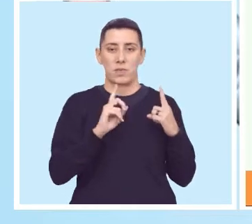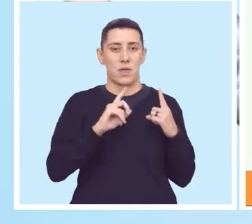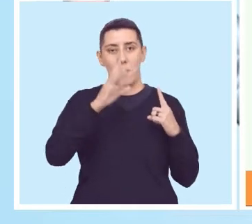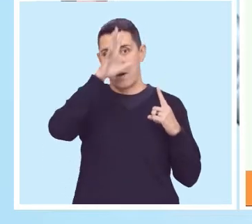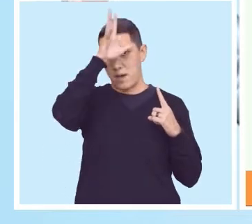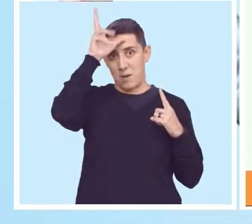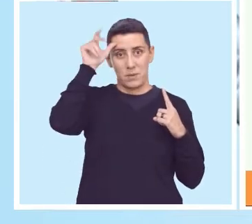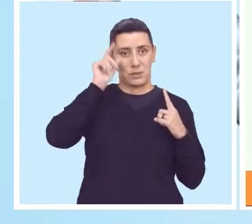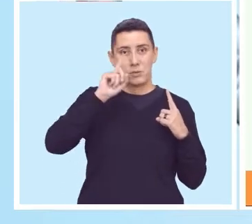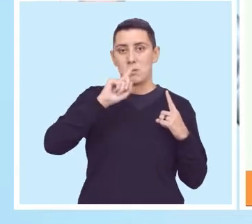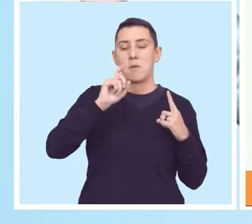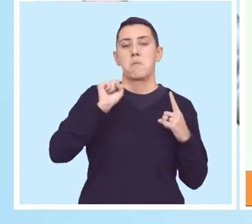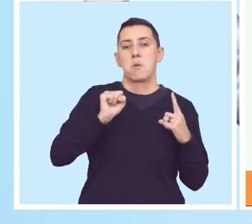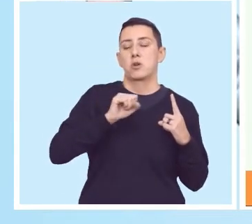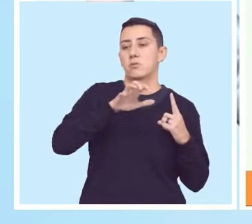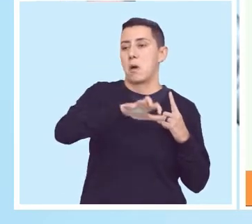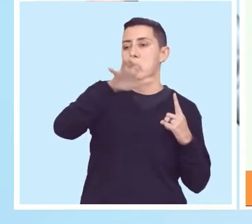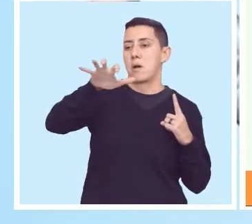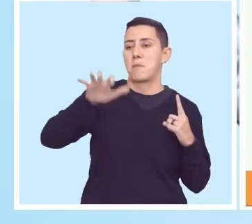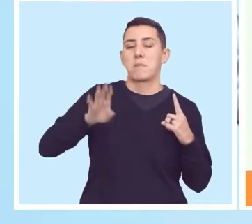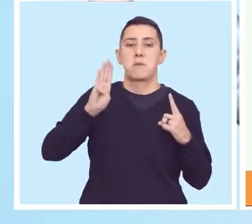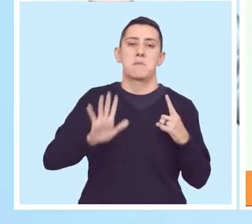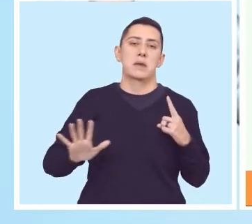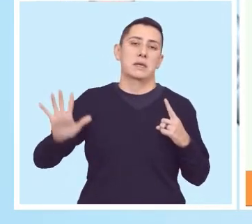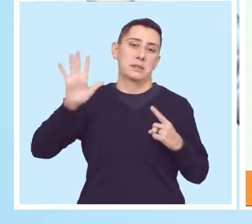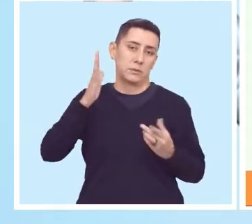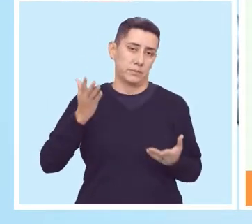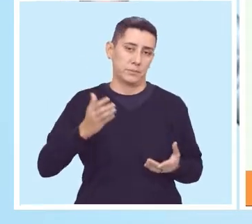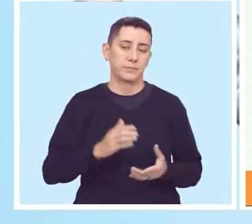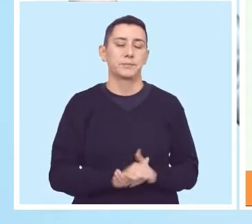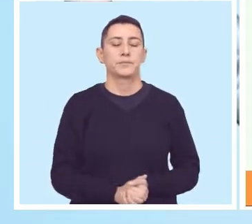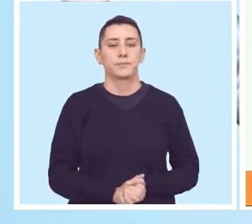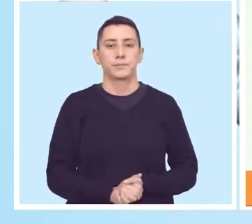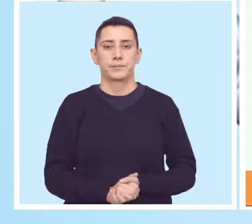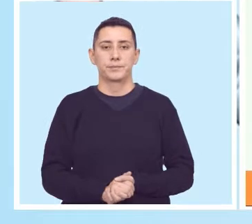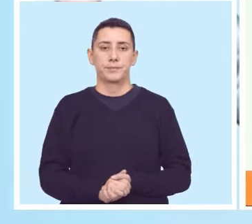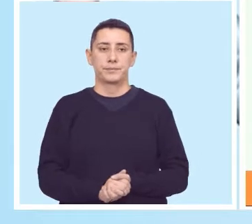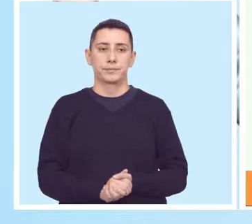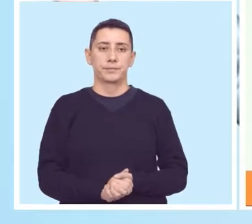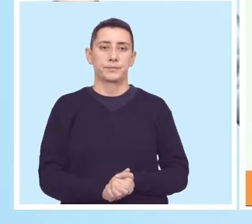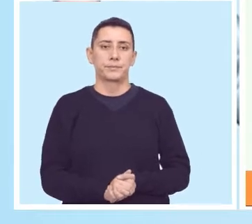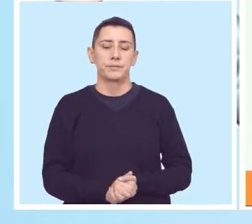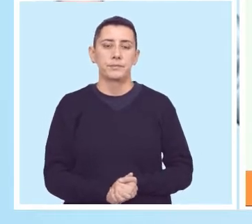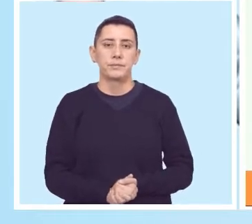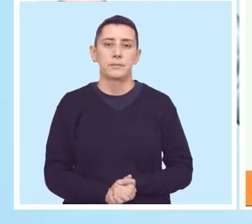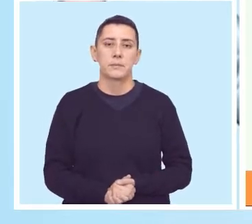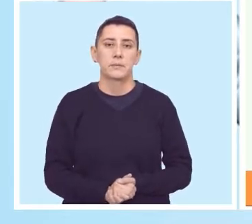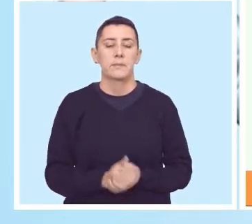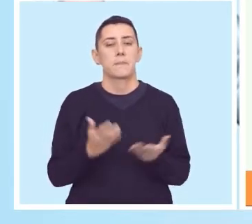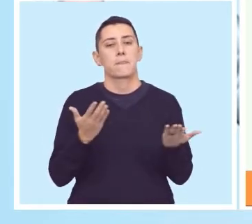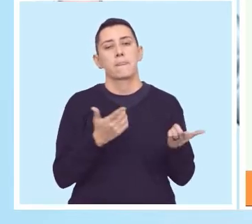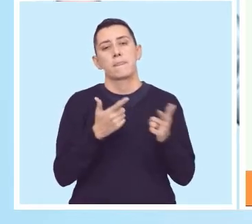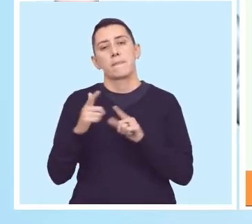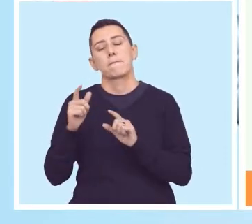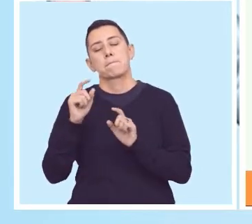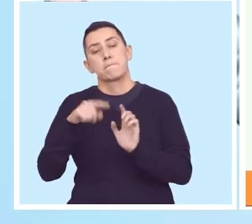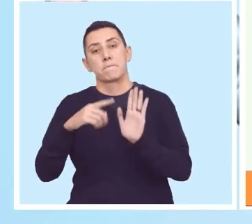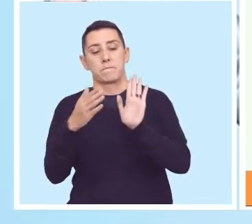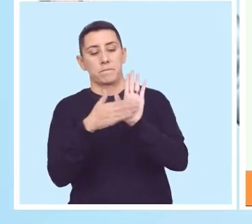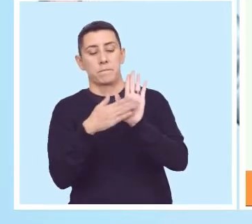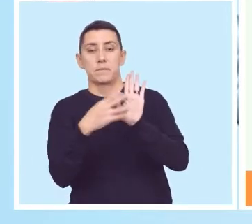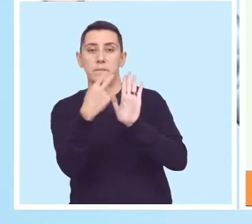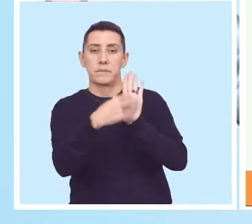Amazonas, do Brasil como um todo. Então, falando aqui um pouco da parte do front-end. Esse painel